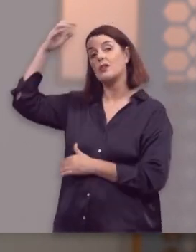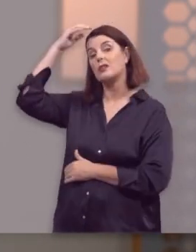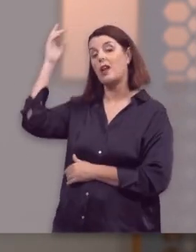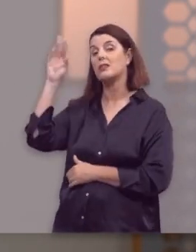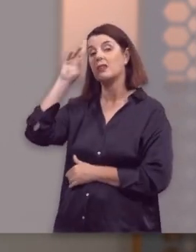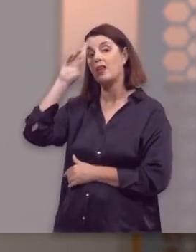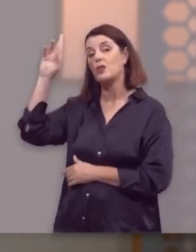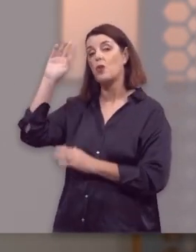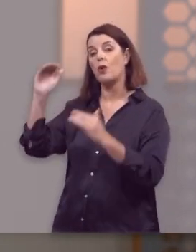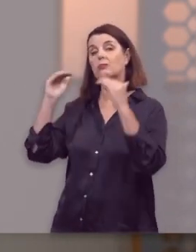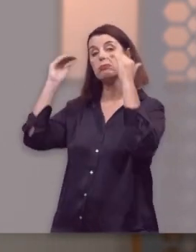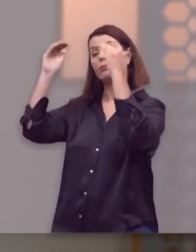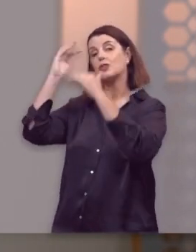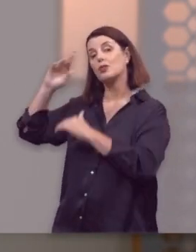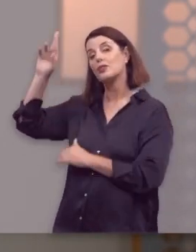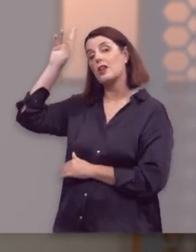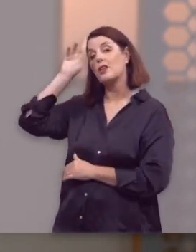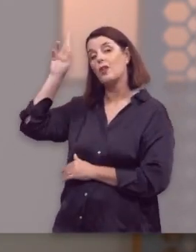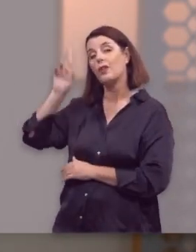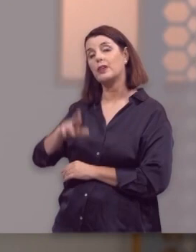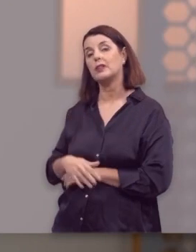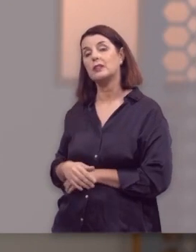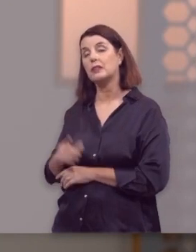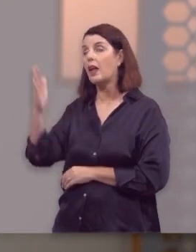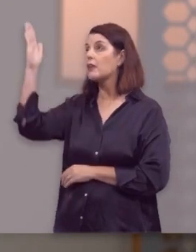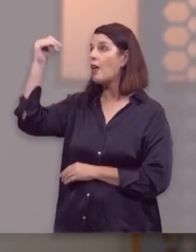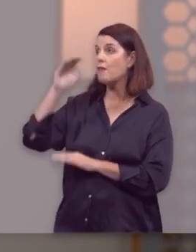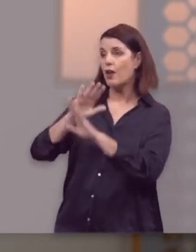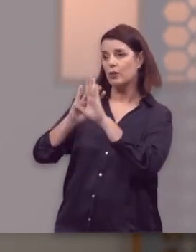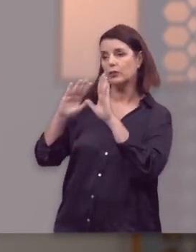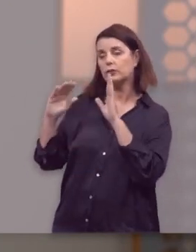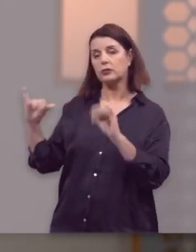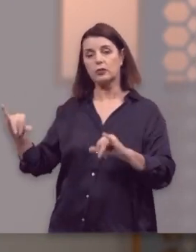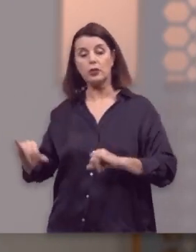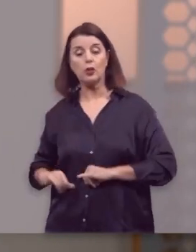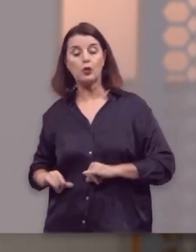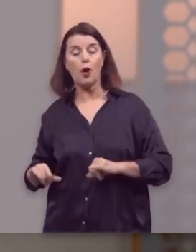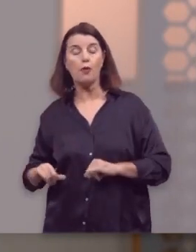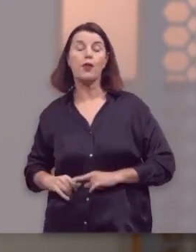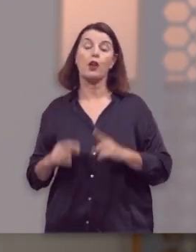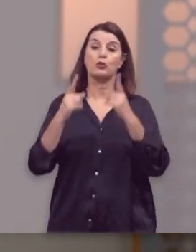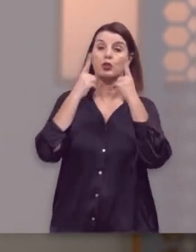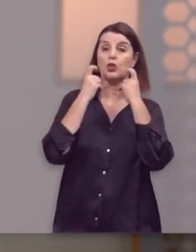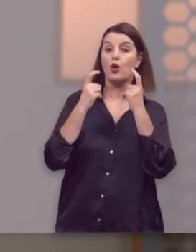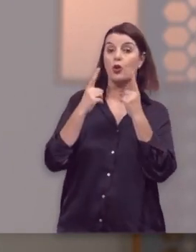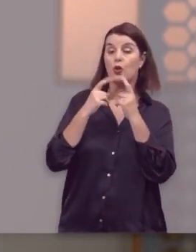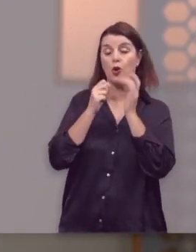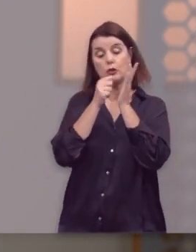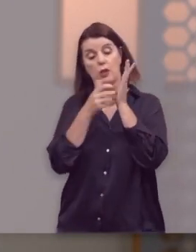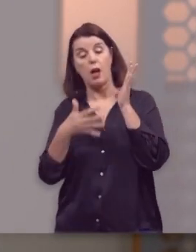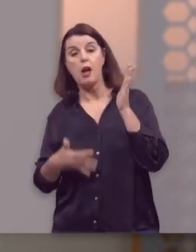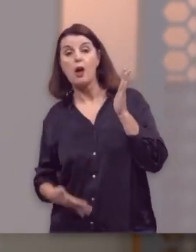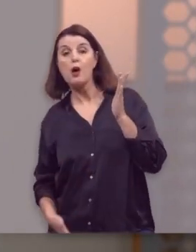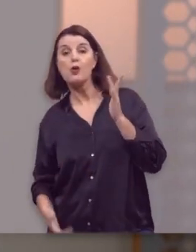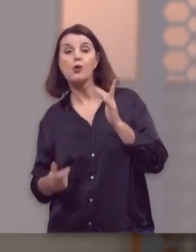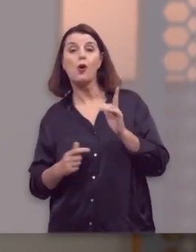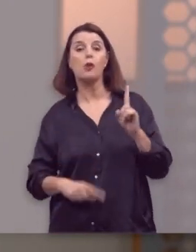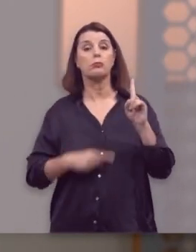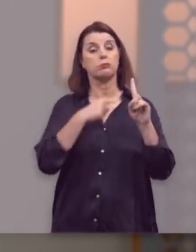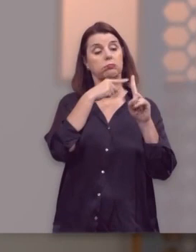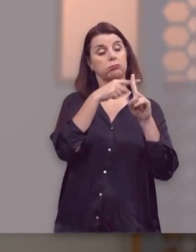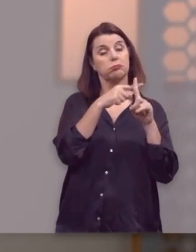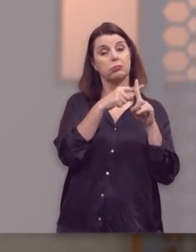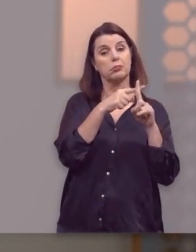dos Senhores, este é aquele que desceu da glória e sofreu, e chorou, e sangrou, e carregou sobre a